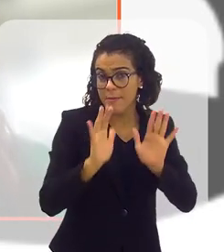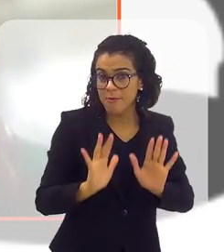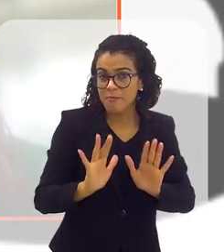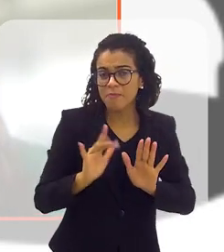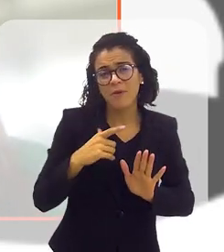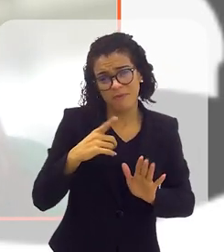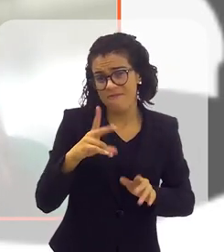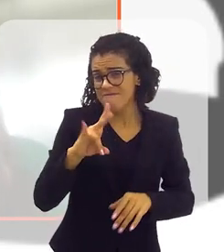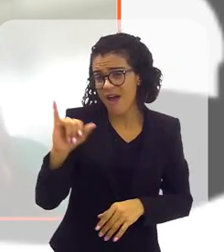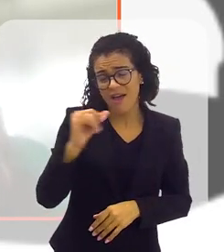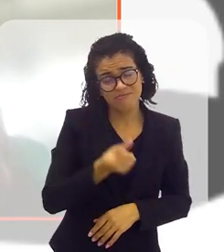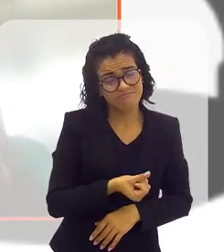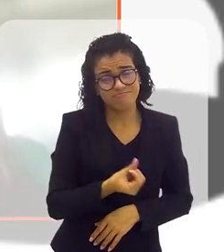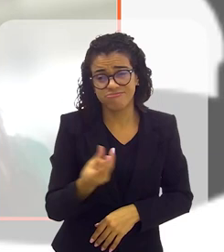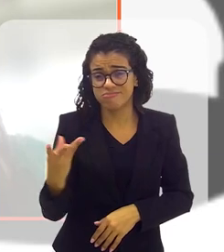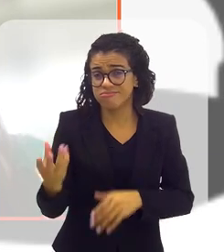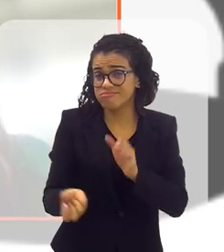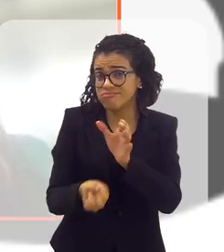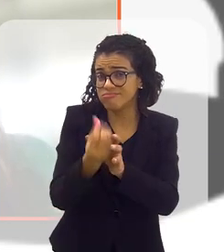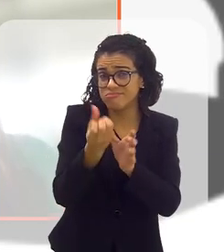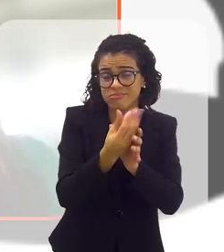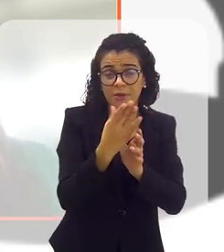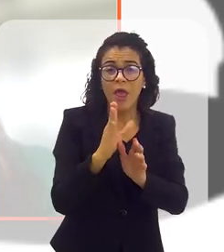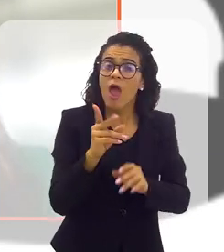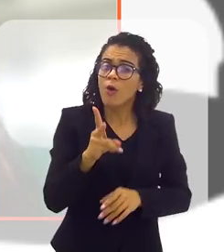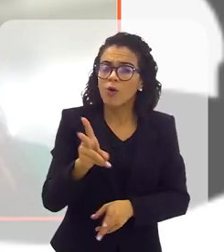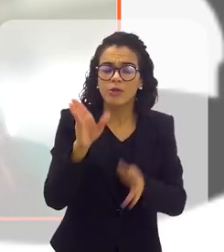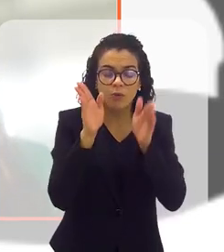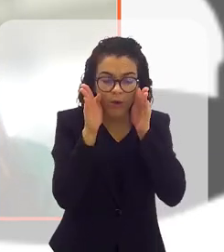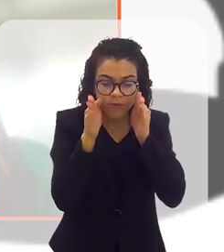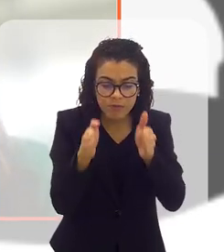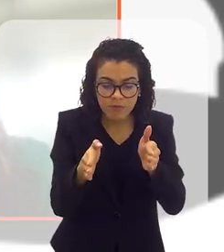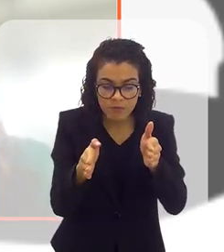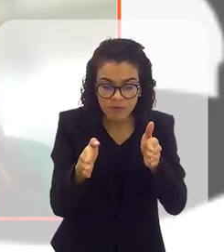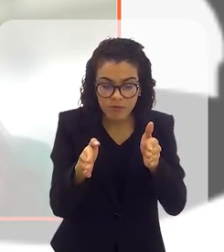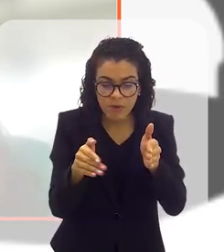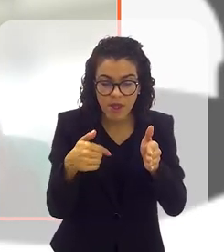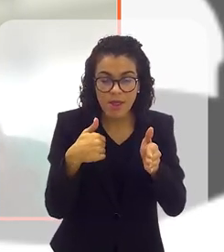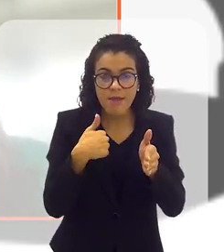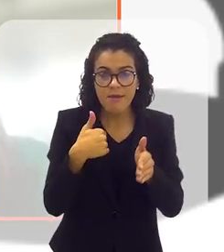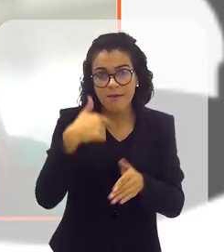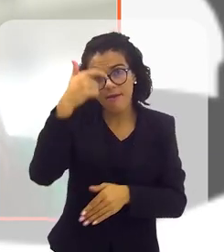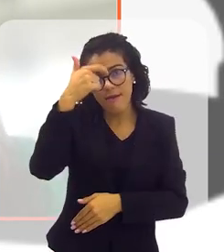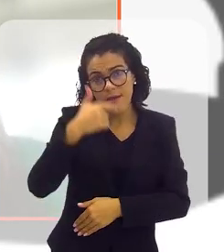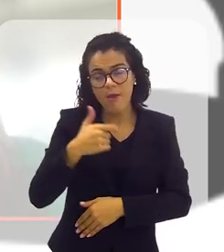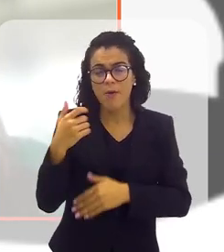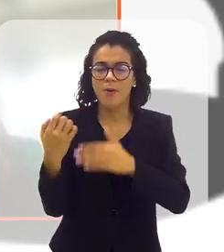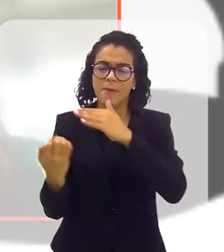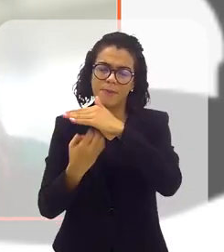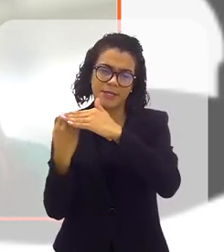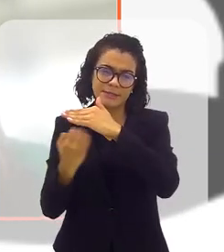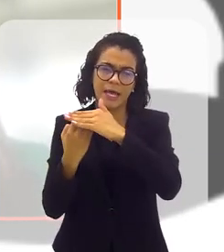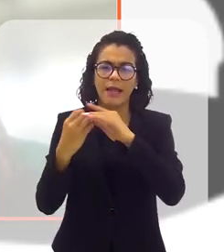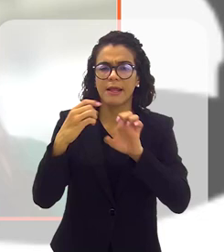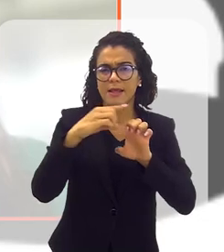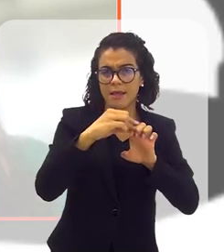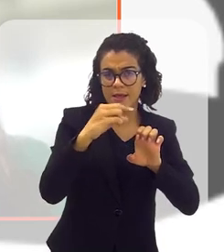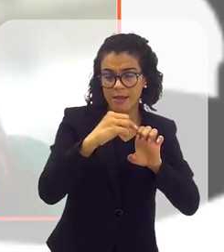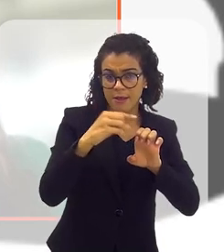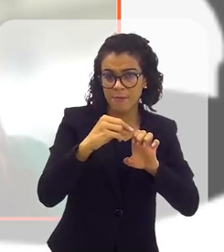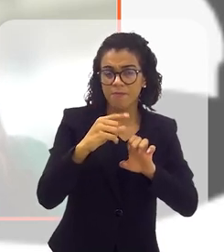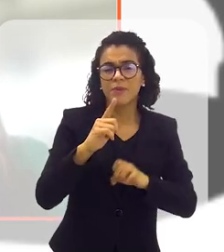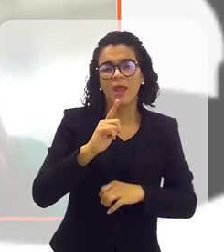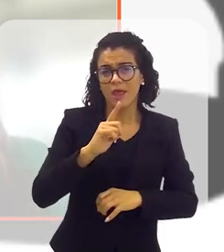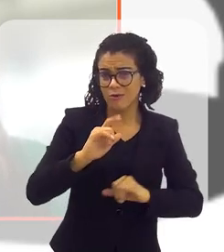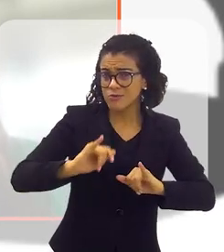ter inúmeras situações, e é você manter o seu foco. Eu, como empresária,